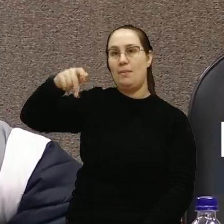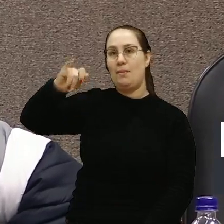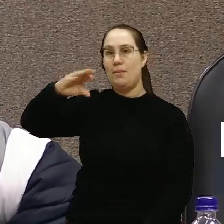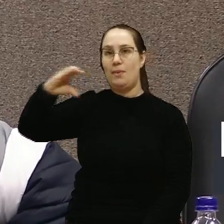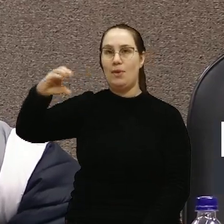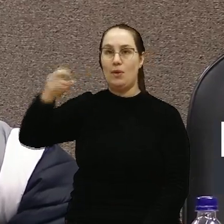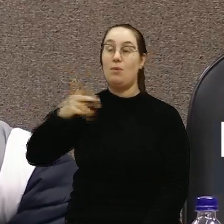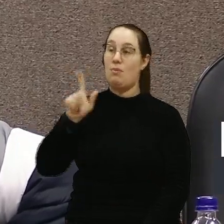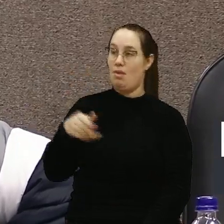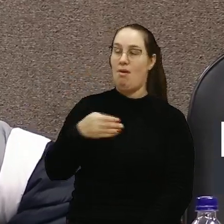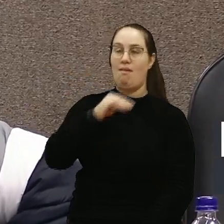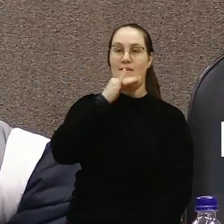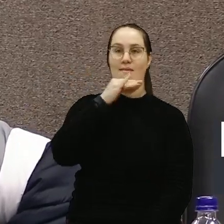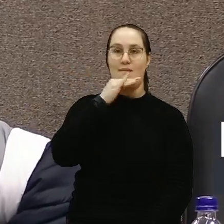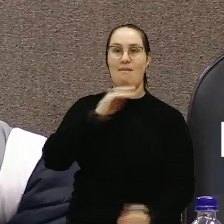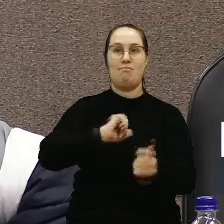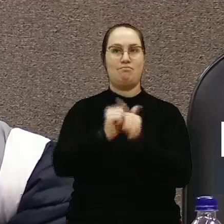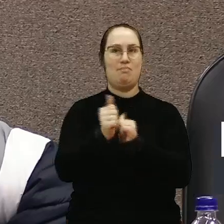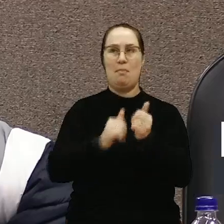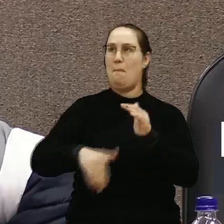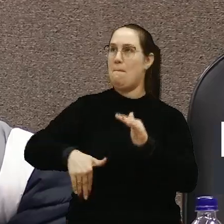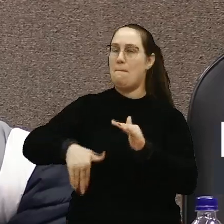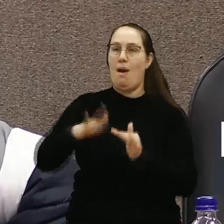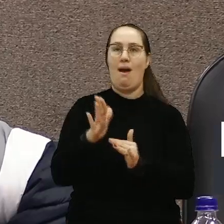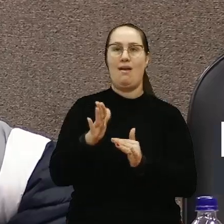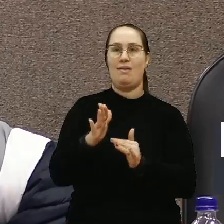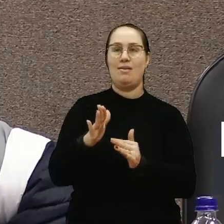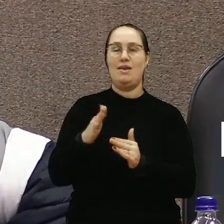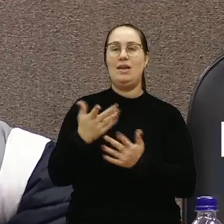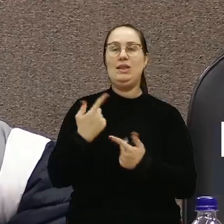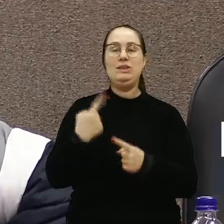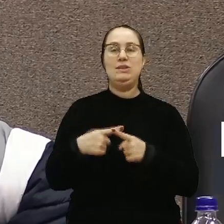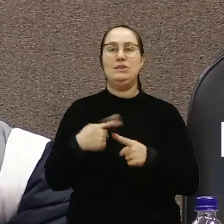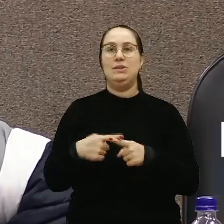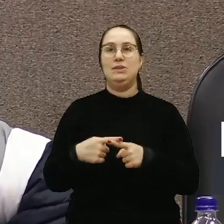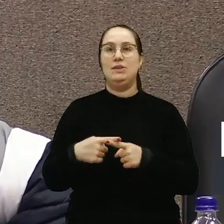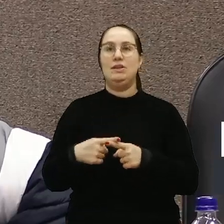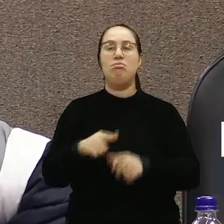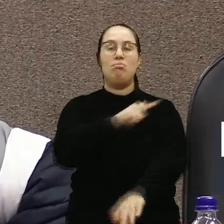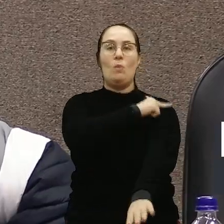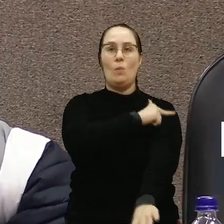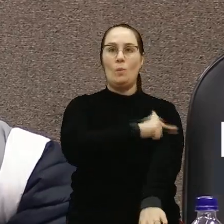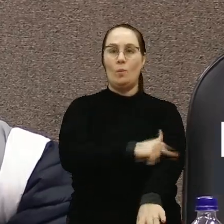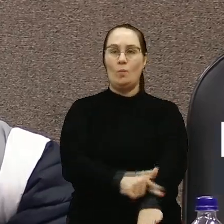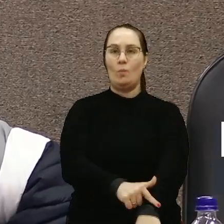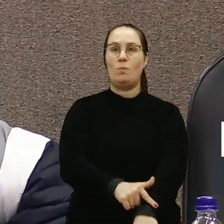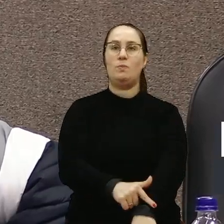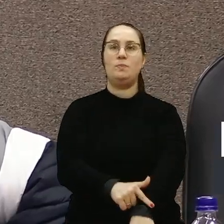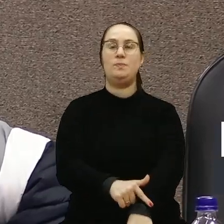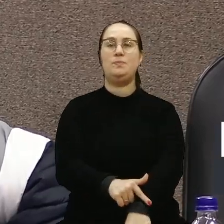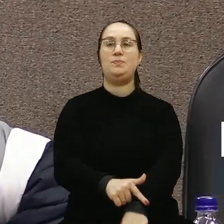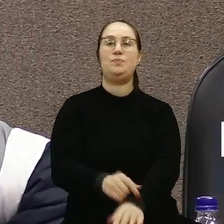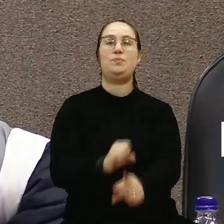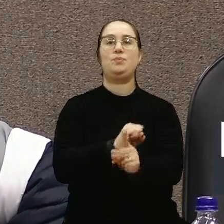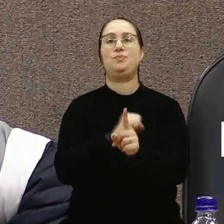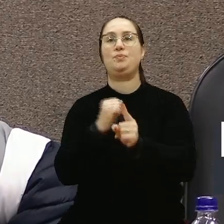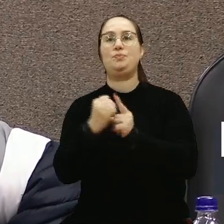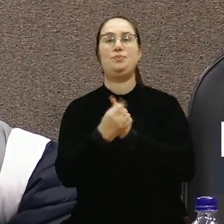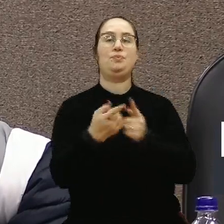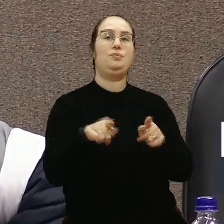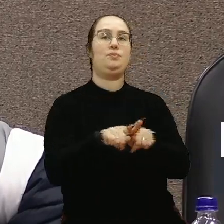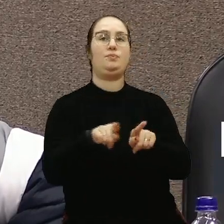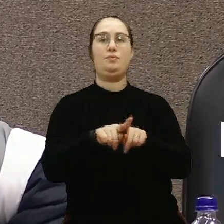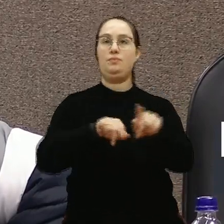Alexandre Bortoluz? Muito além do esporte, a gente está falando de uma questão de educação, mas é uma questão social também, né?